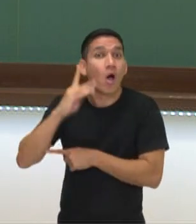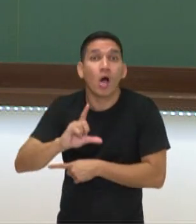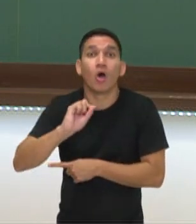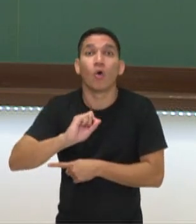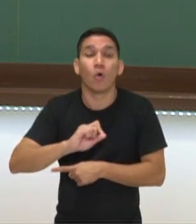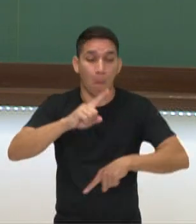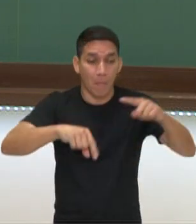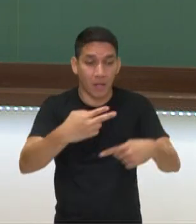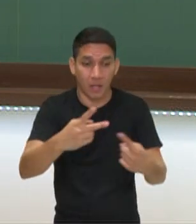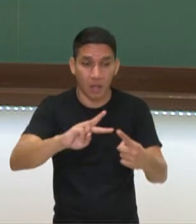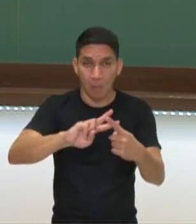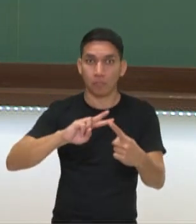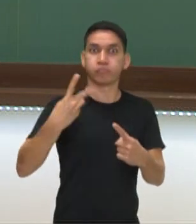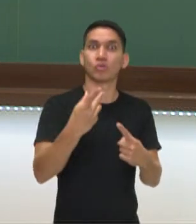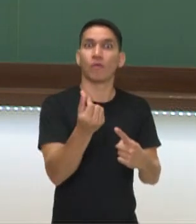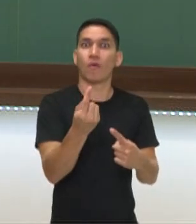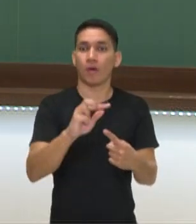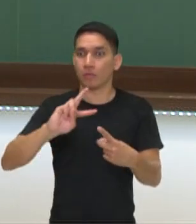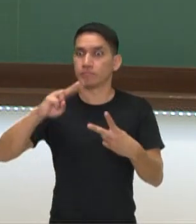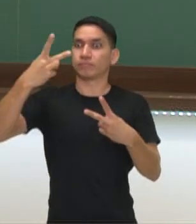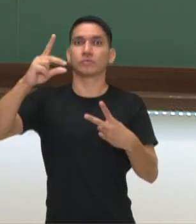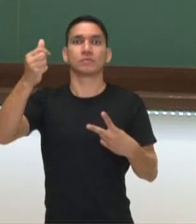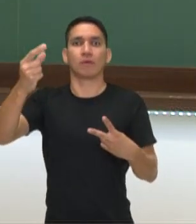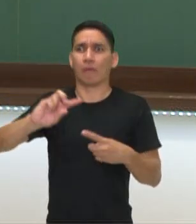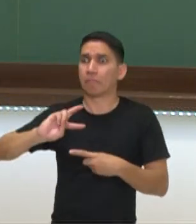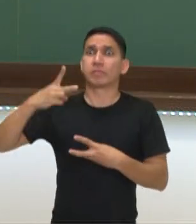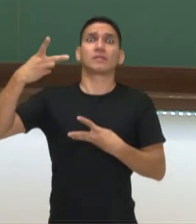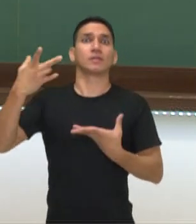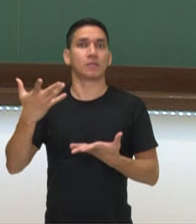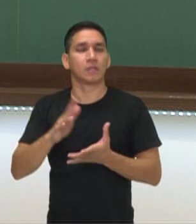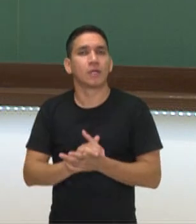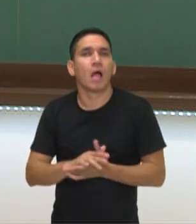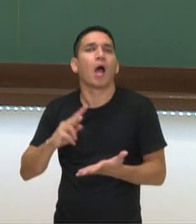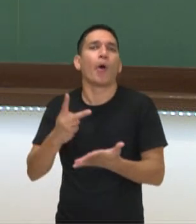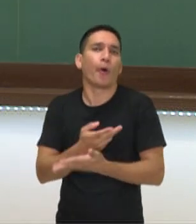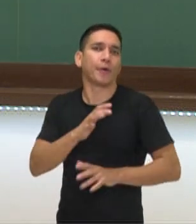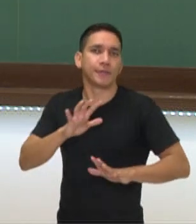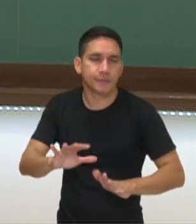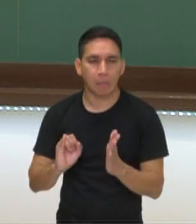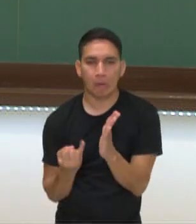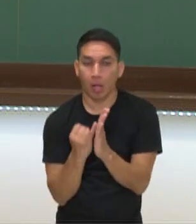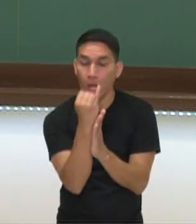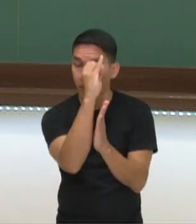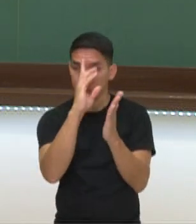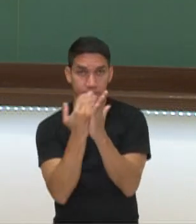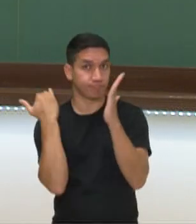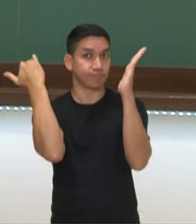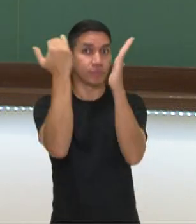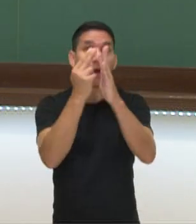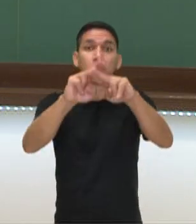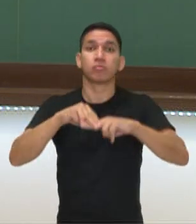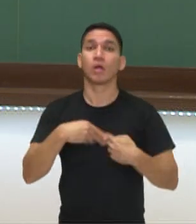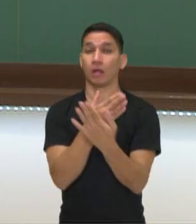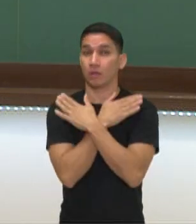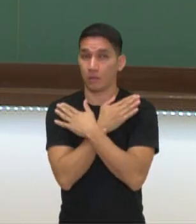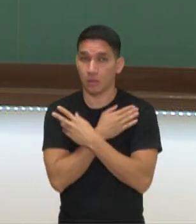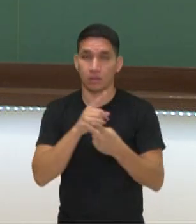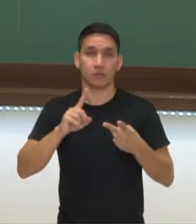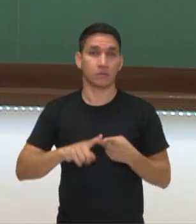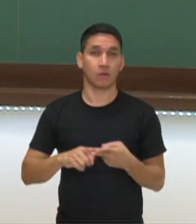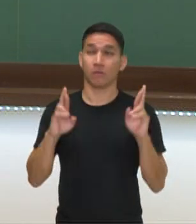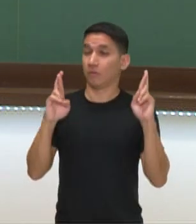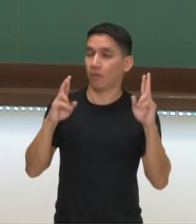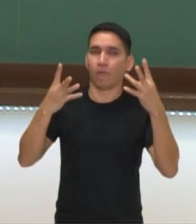mercadorias dobravam de valor na Alemanha. Uma inflação gigantesca, e isso causava cada vez mais desemprego, falta de